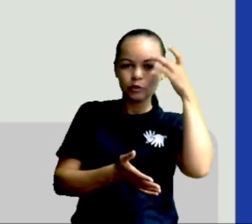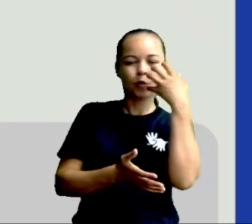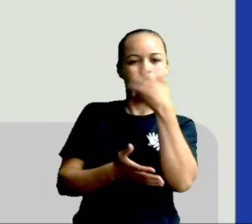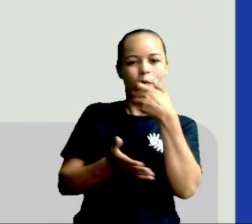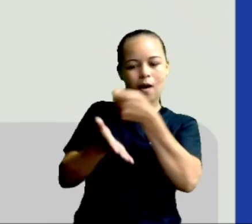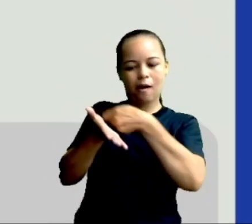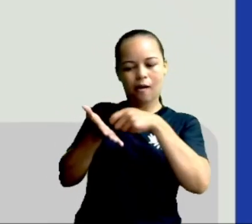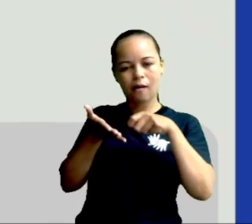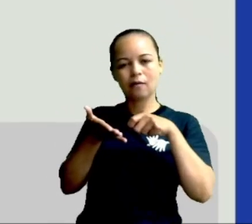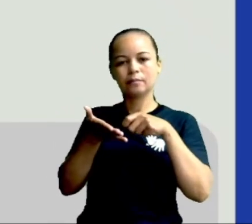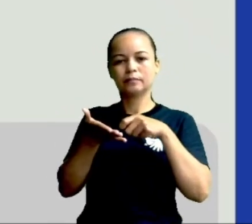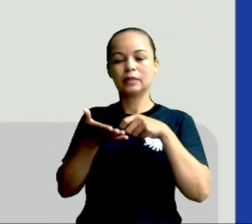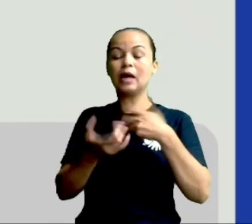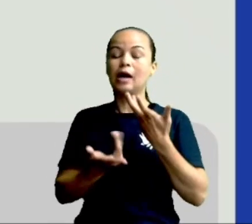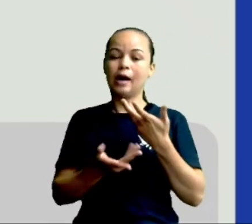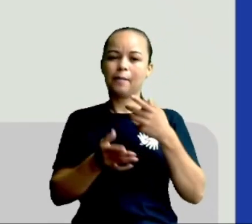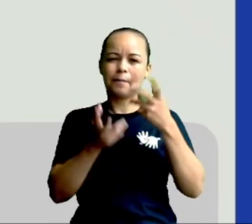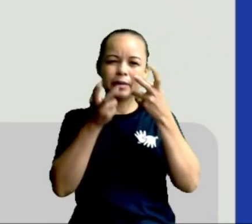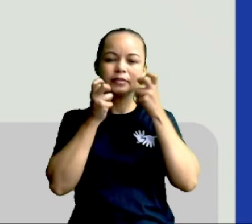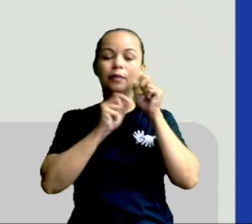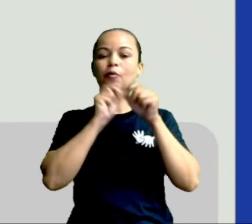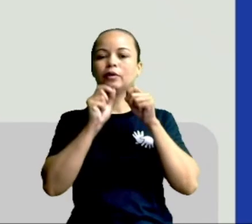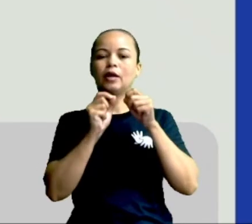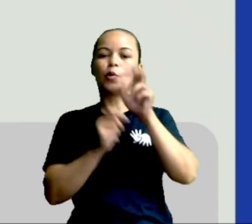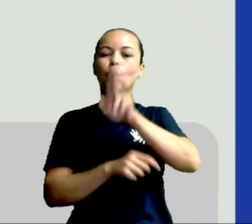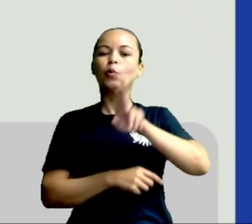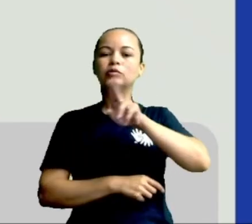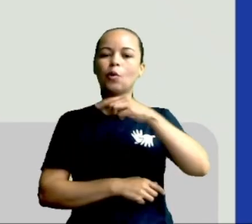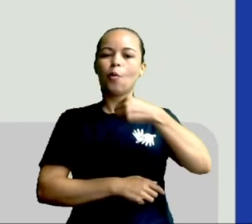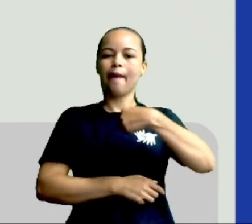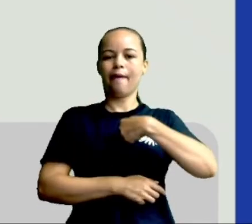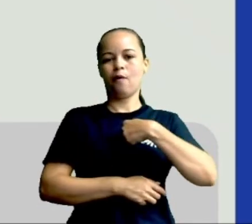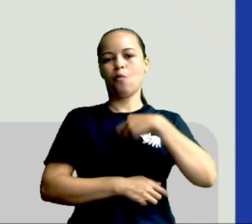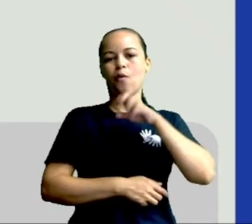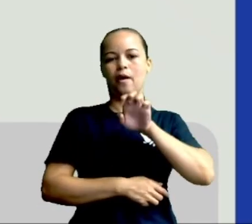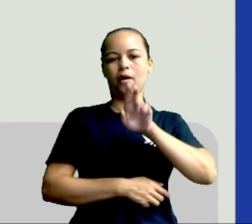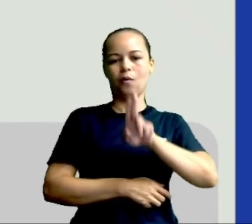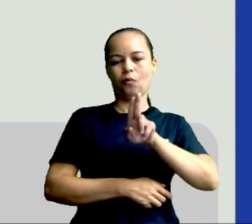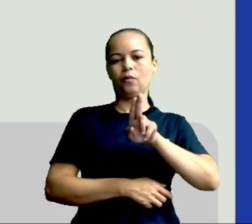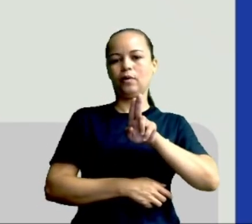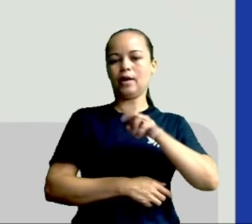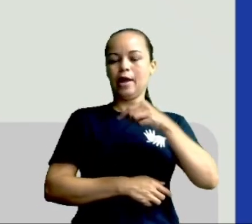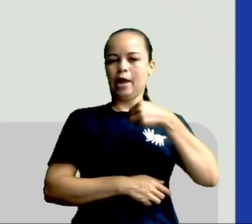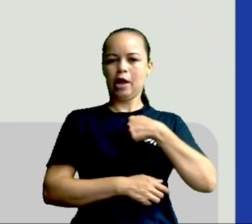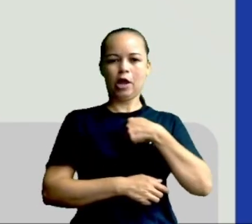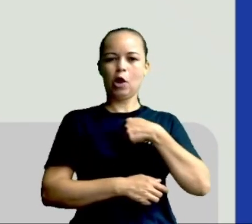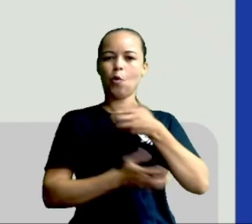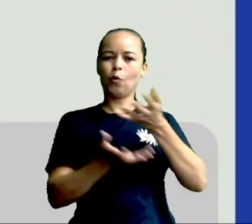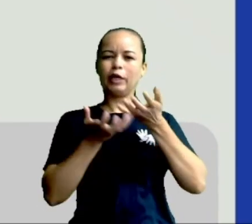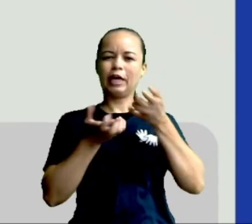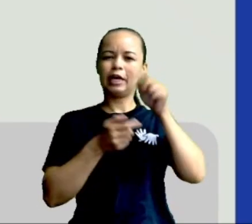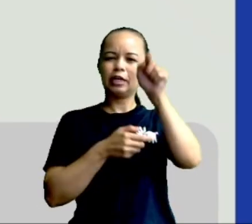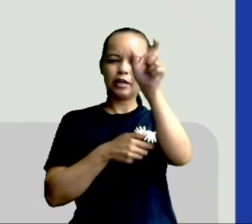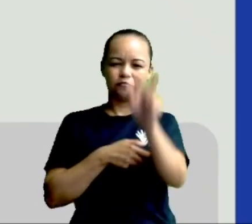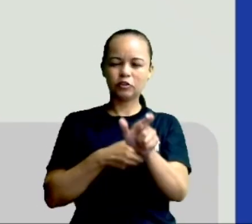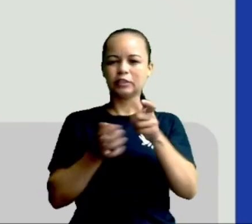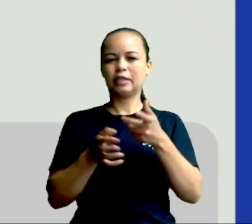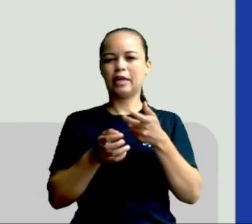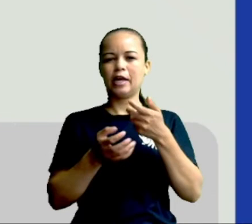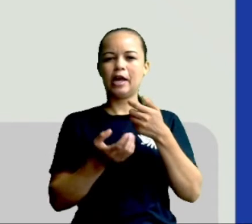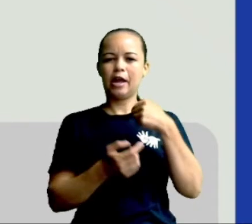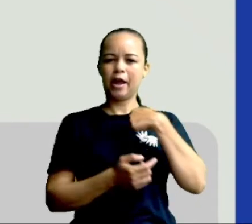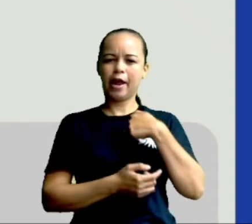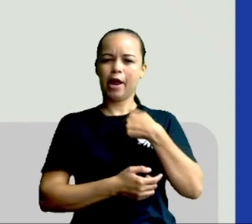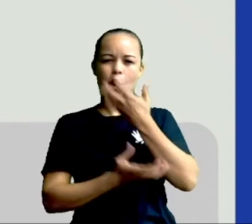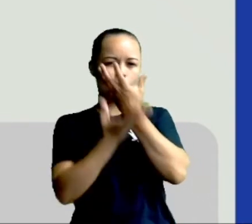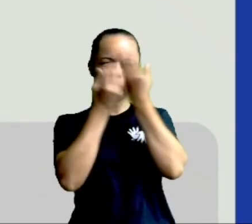que ela usa muito o eu. Eu só queria. Eu ainda não te esqueci. Eu procuro você.